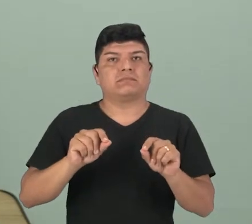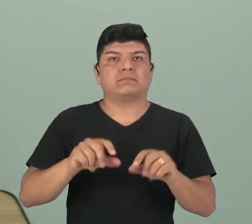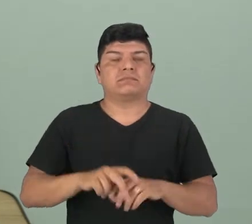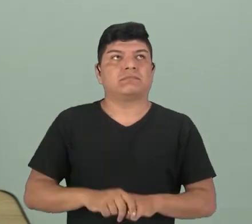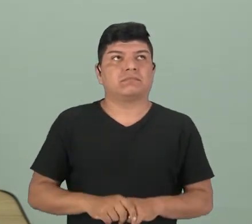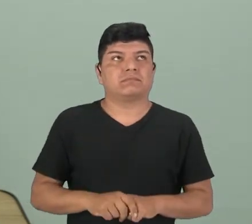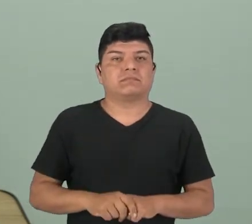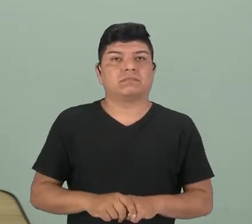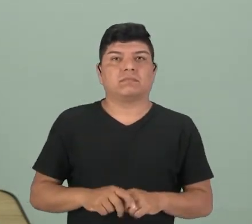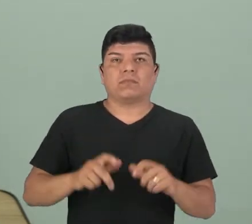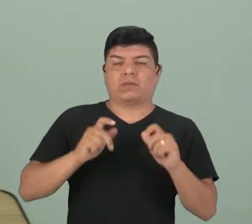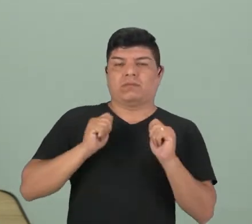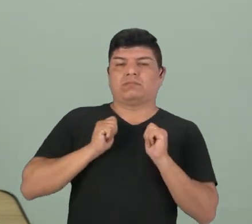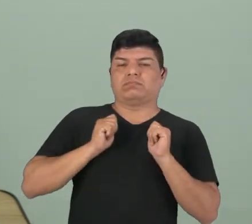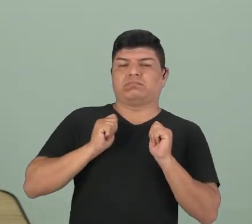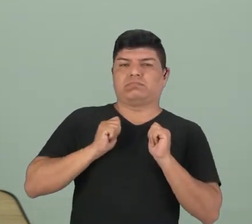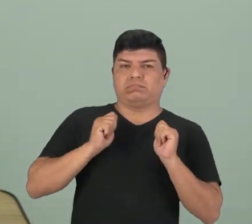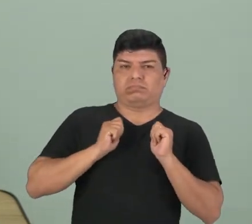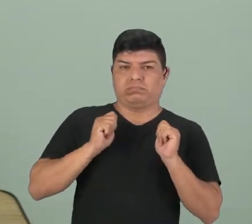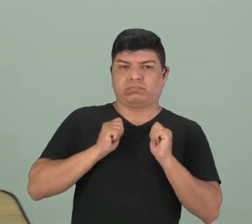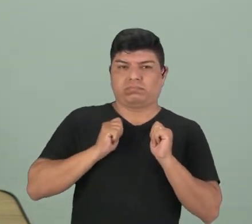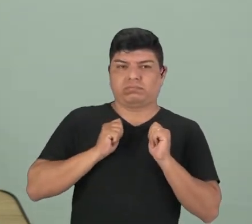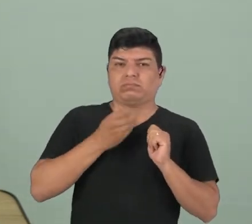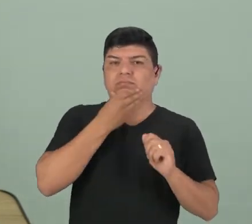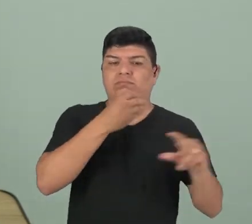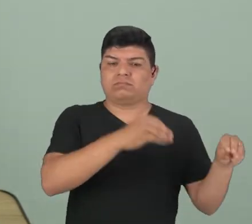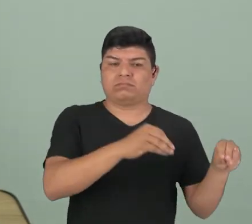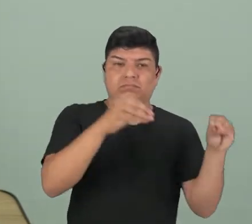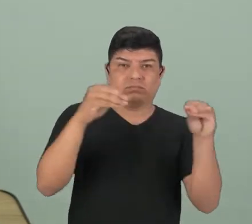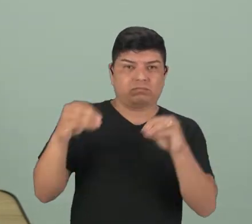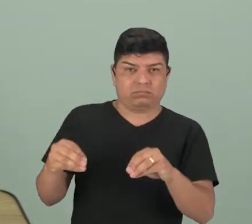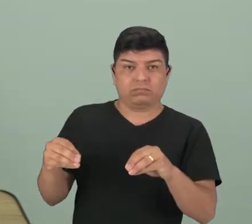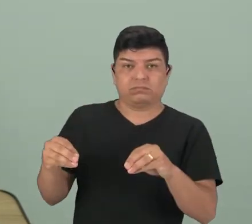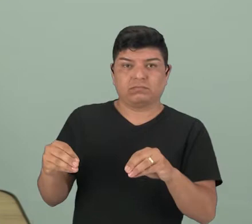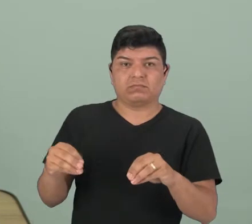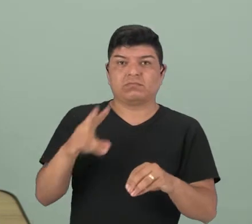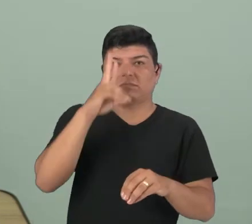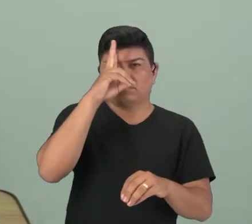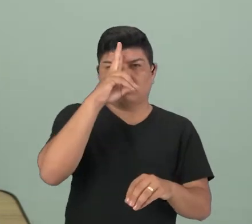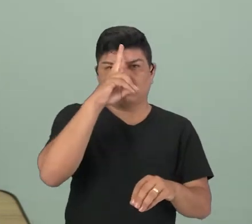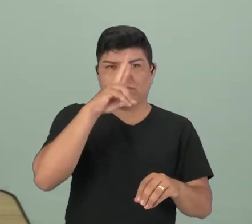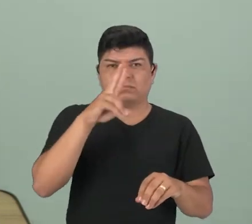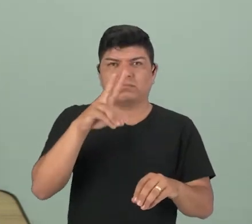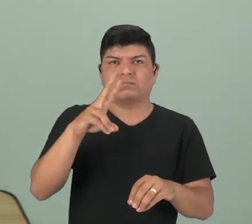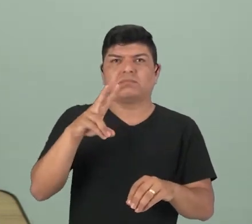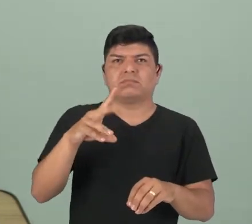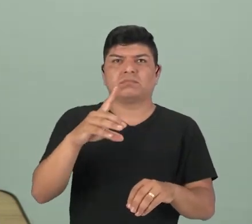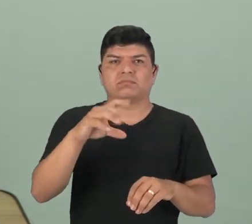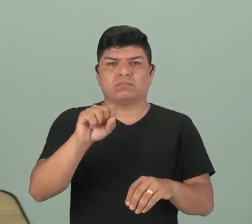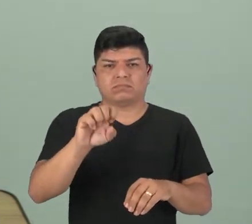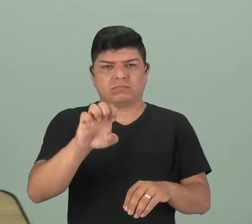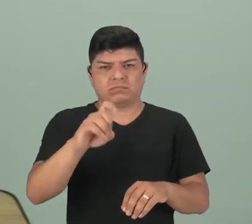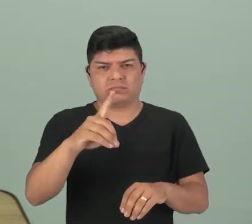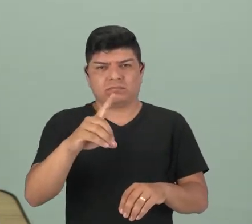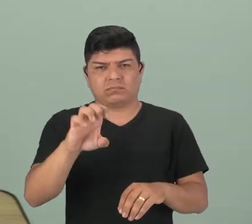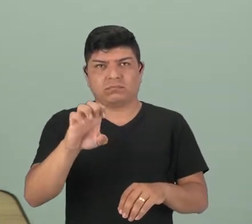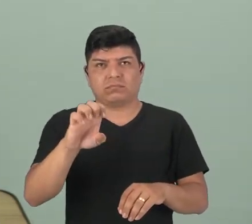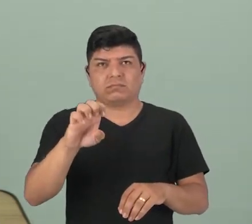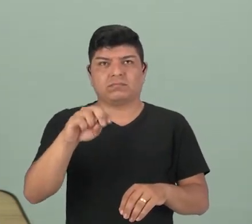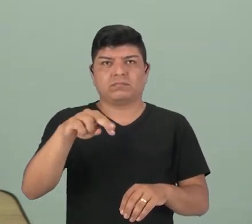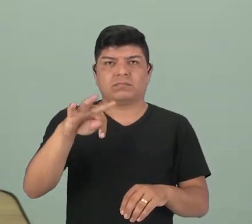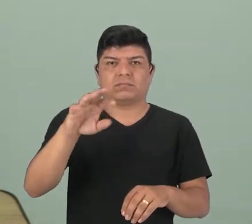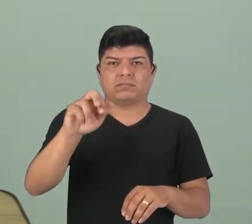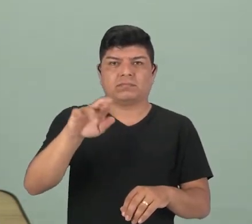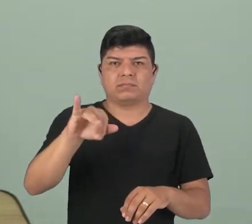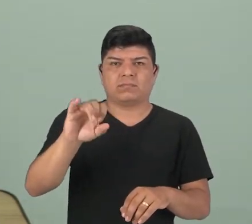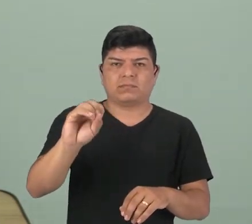sedentários, que a gente costuma falar. Quando a gente escuta essa palavra sedentário, a gente pensa logo aquela pessoa que está lá sem fazer nada, está no